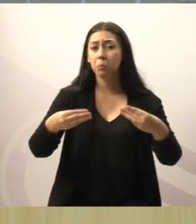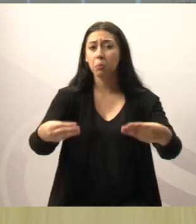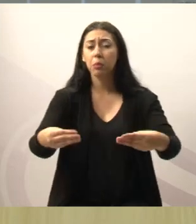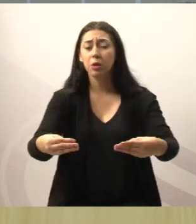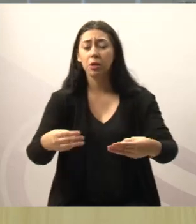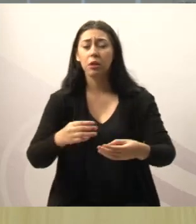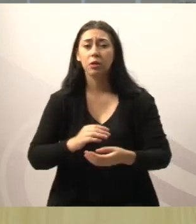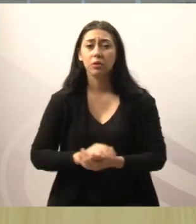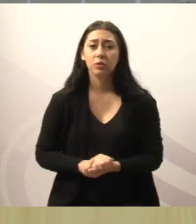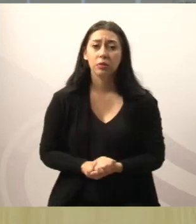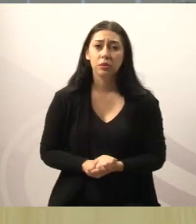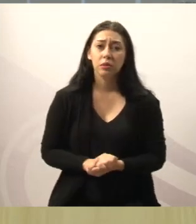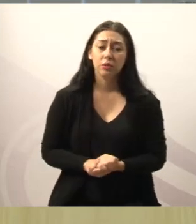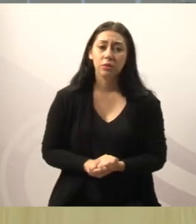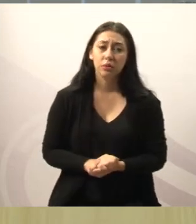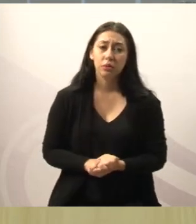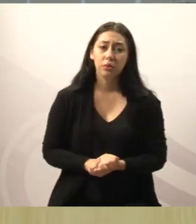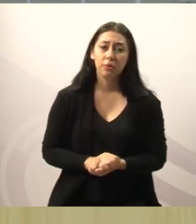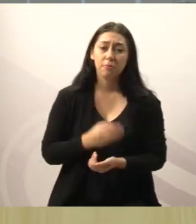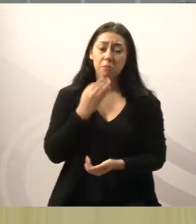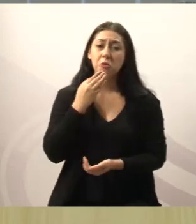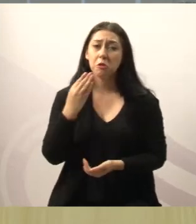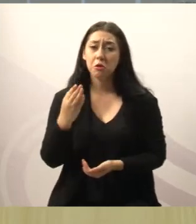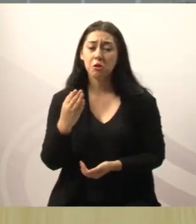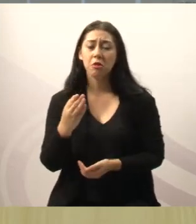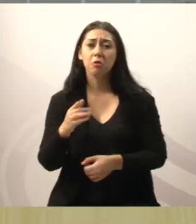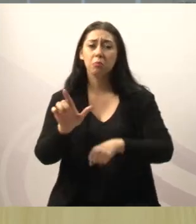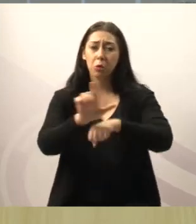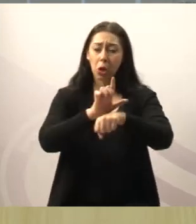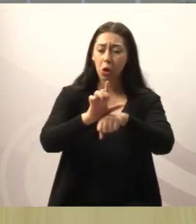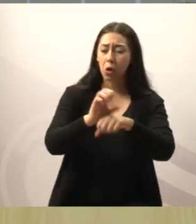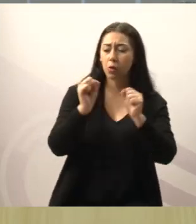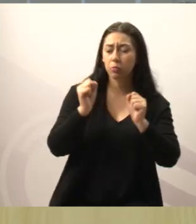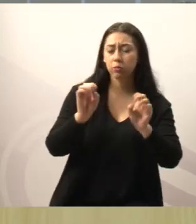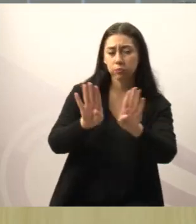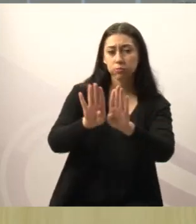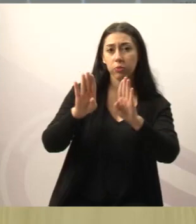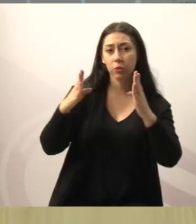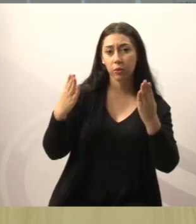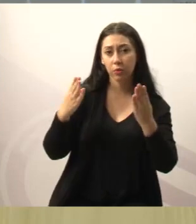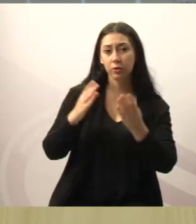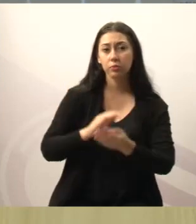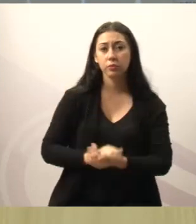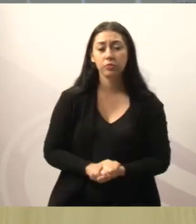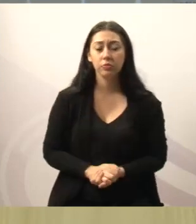pela resistência à flexibilização do comércio.